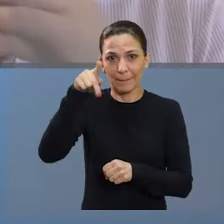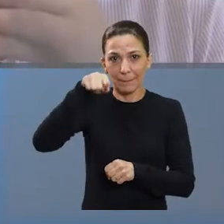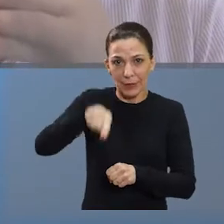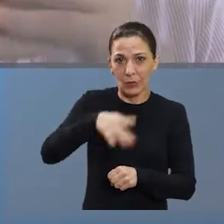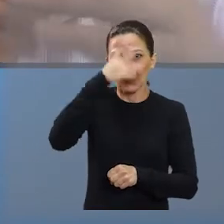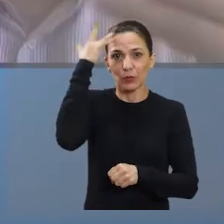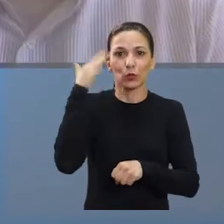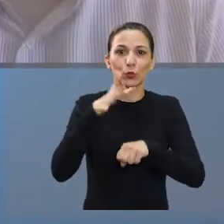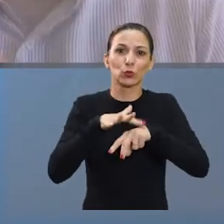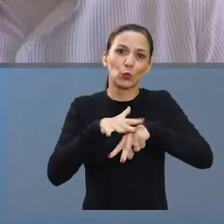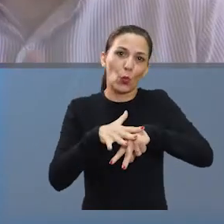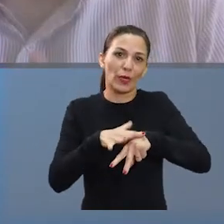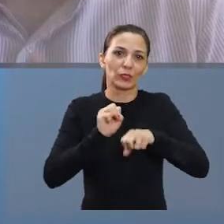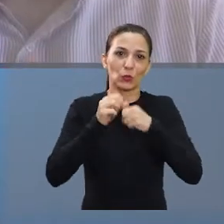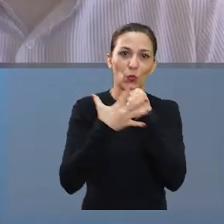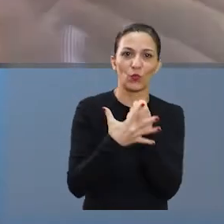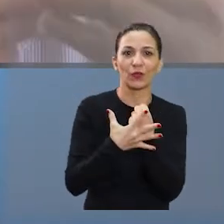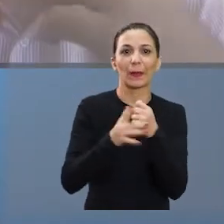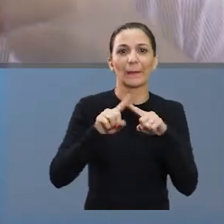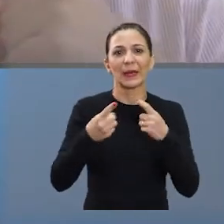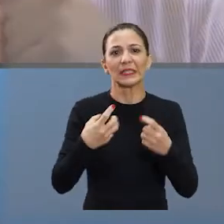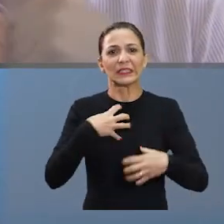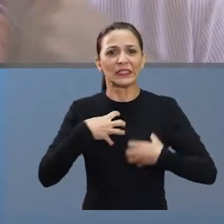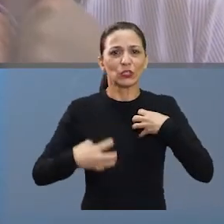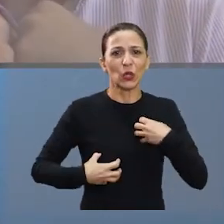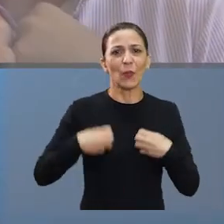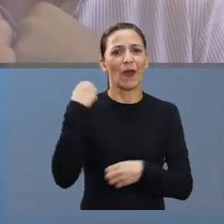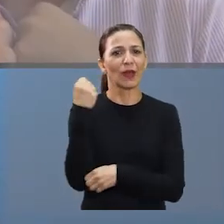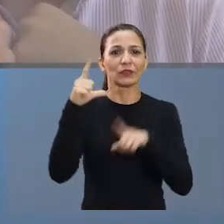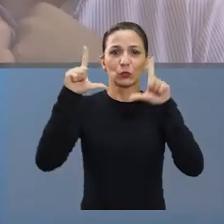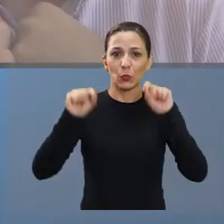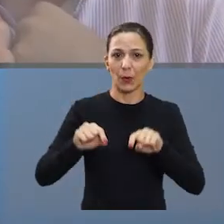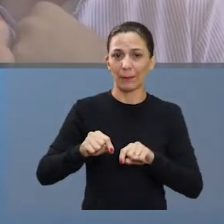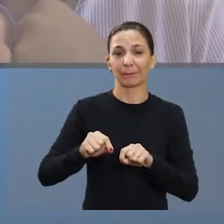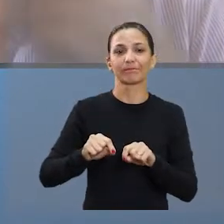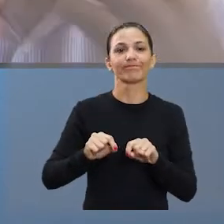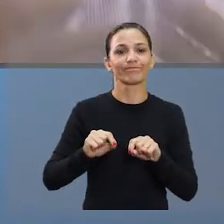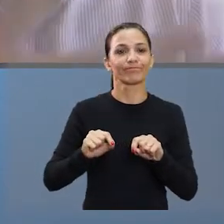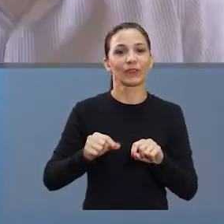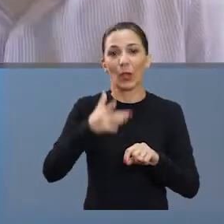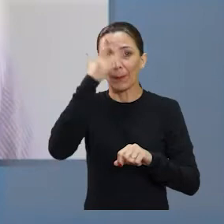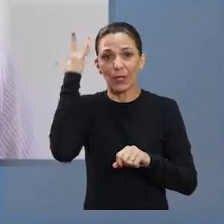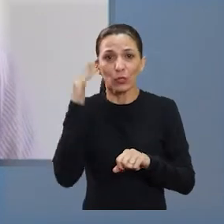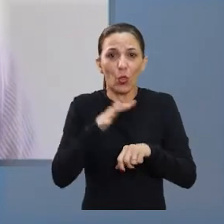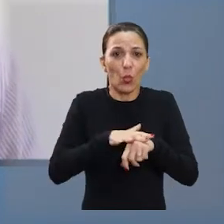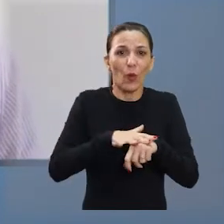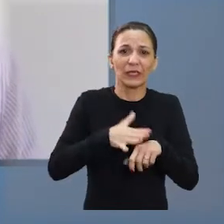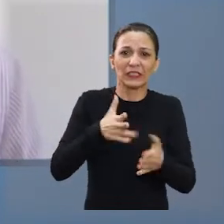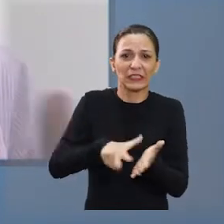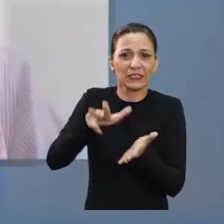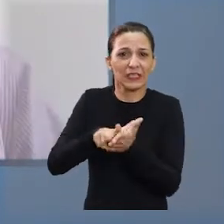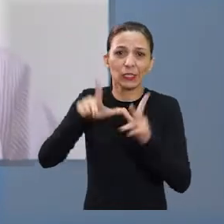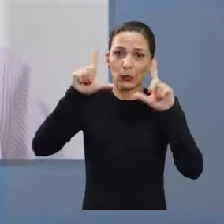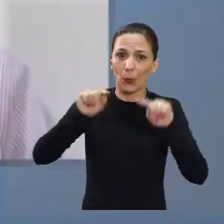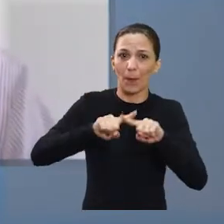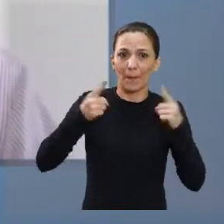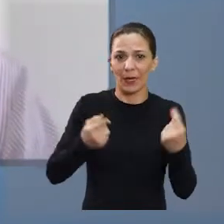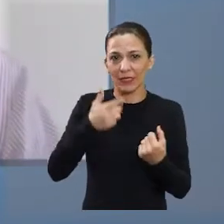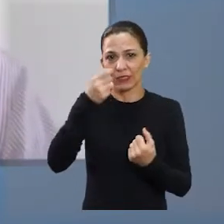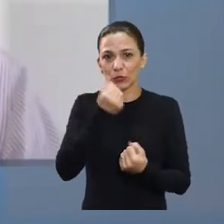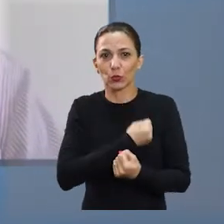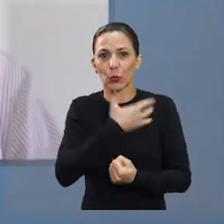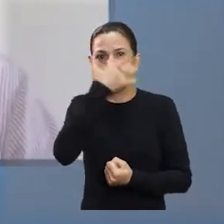viu proporcionalmente um menor número de pacientes internados, mas aumentou o número de internações, porque é tanta